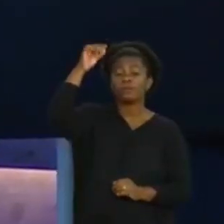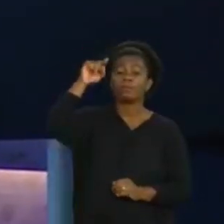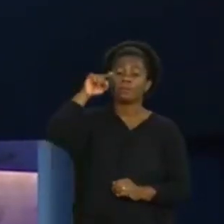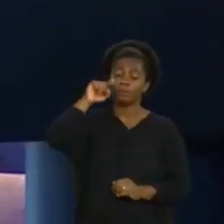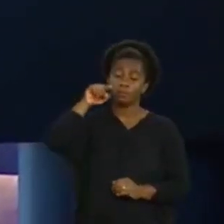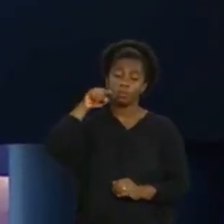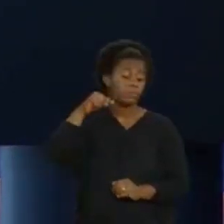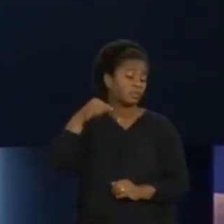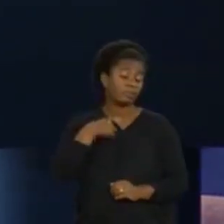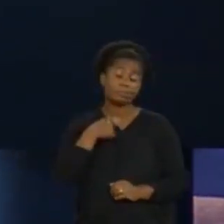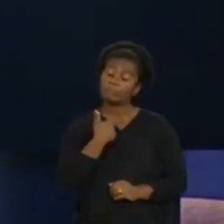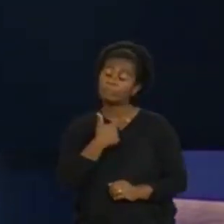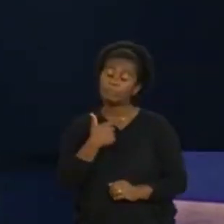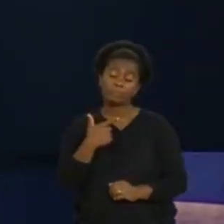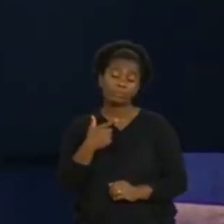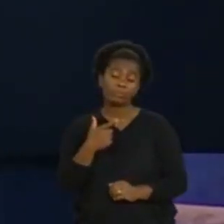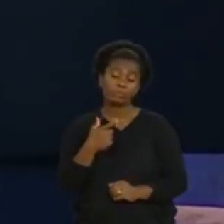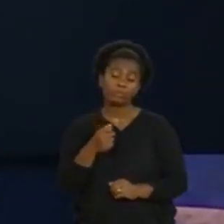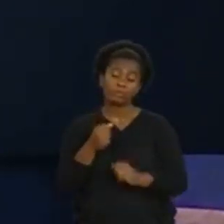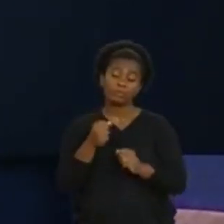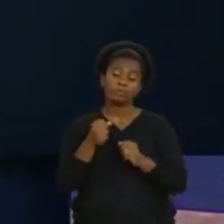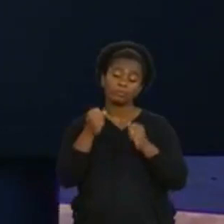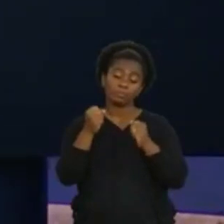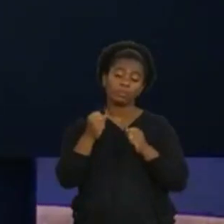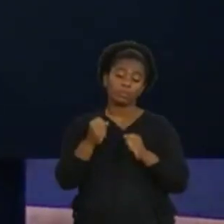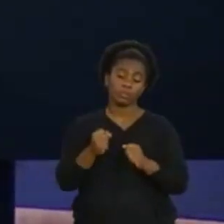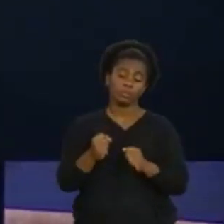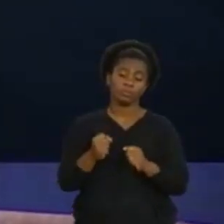Eu não tenho esse poder,